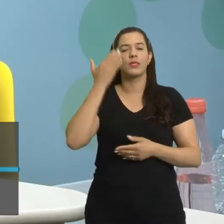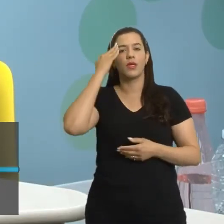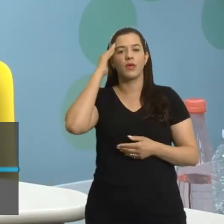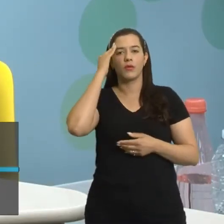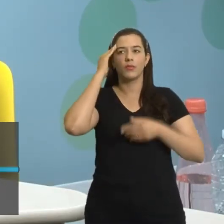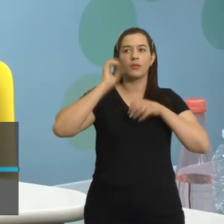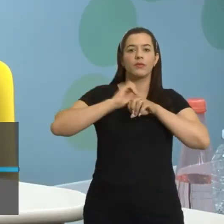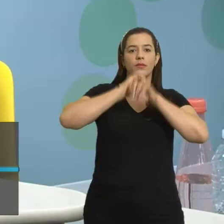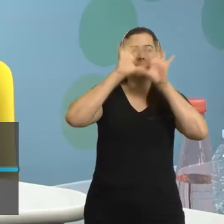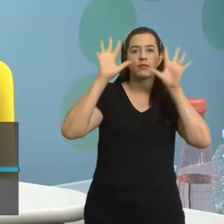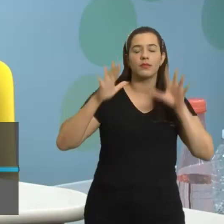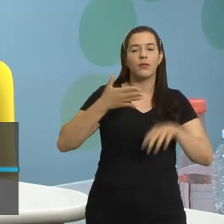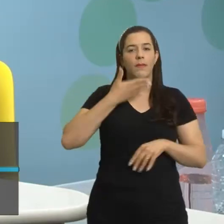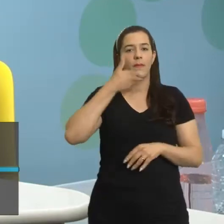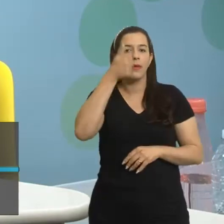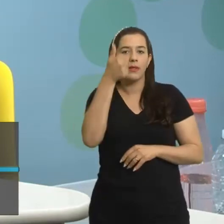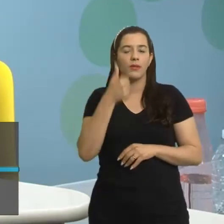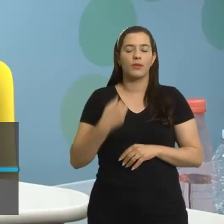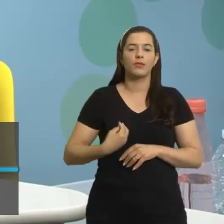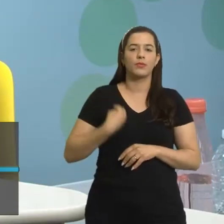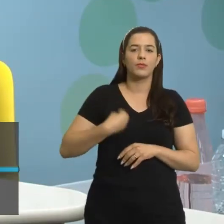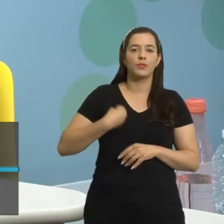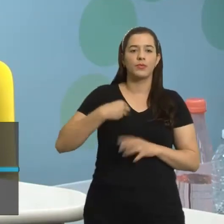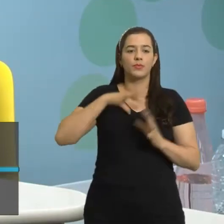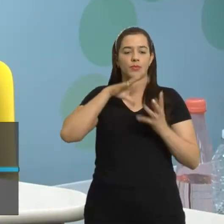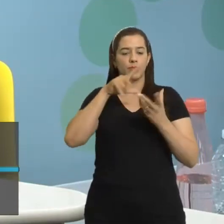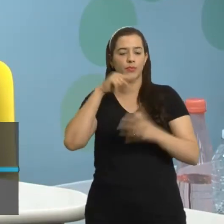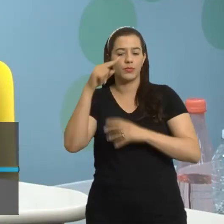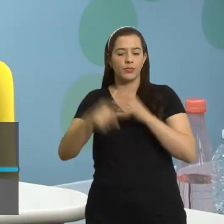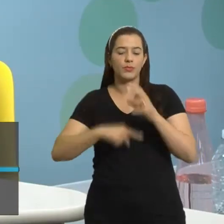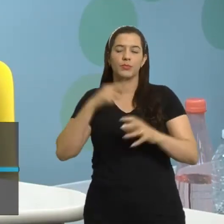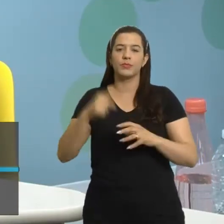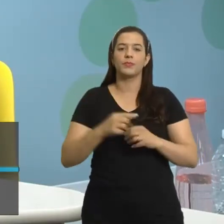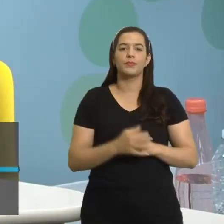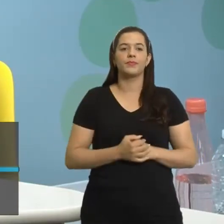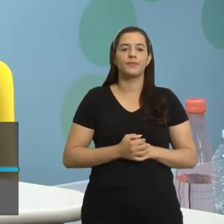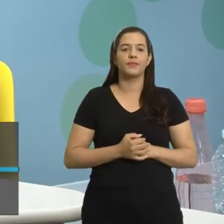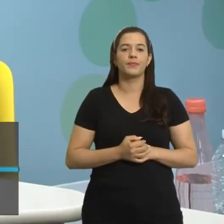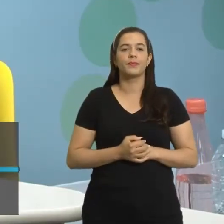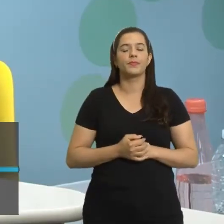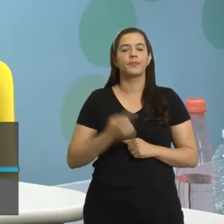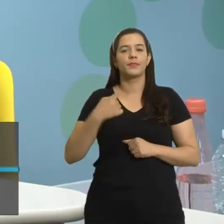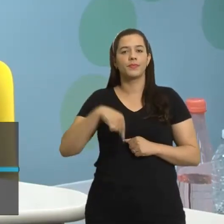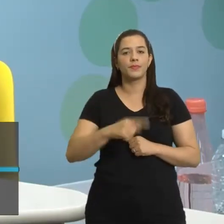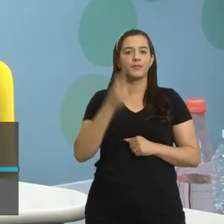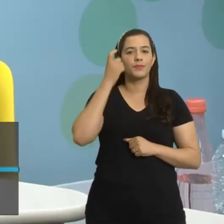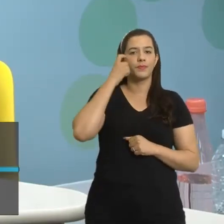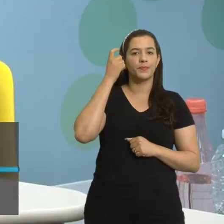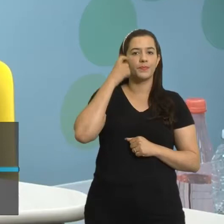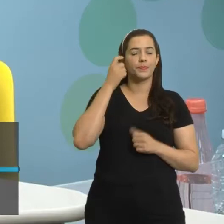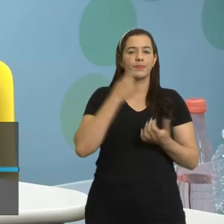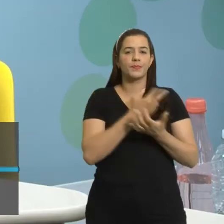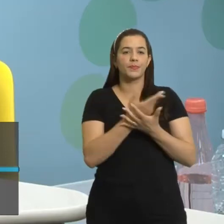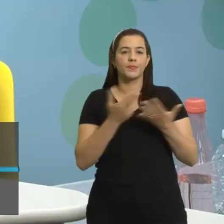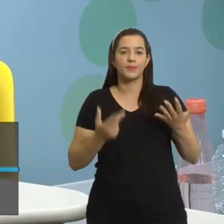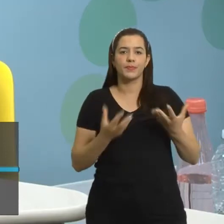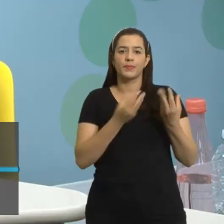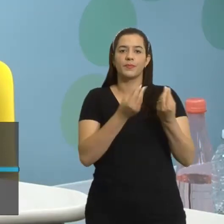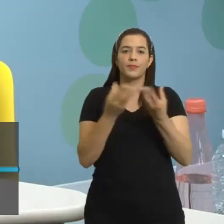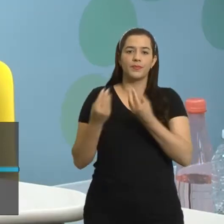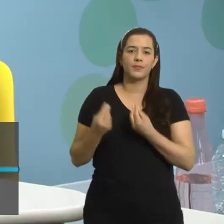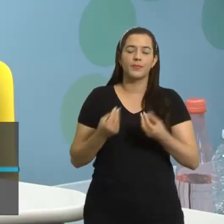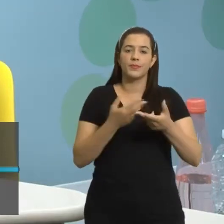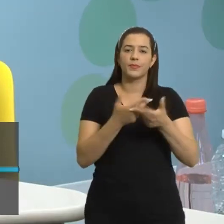muito melhor do mundo em que vivemos, do mundo ao redor deles. E pensando nisso, né, que existem muitas práticas